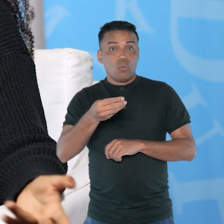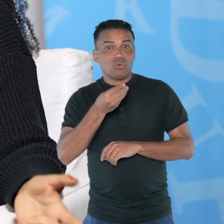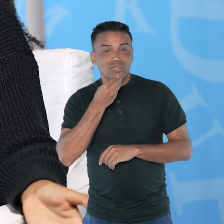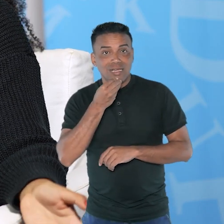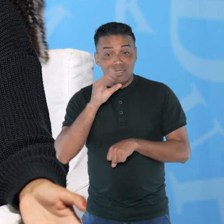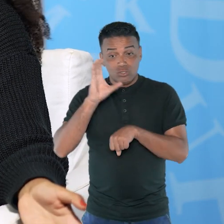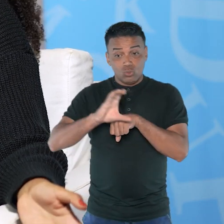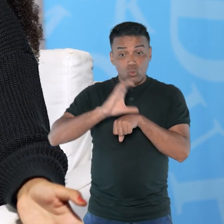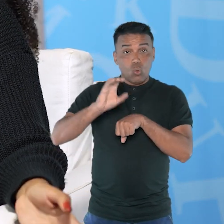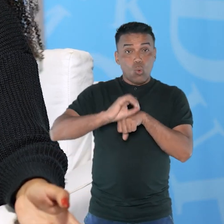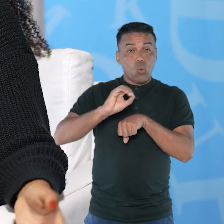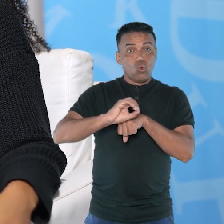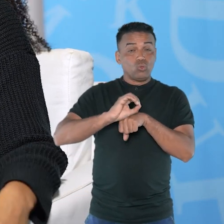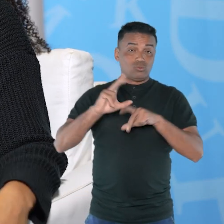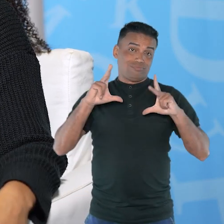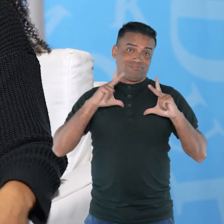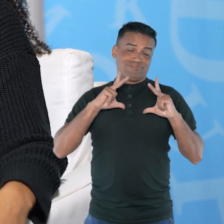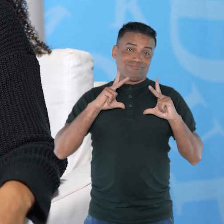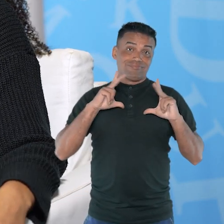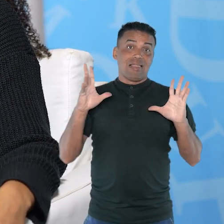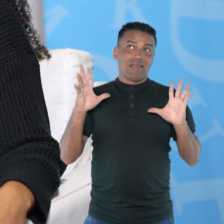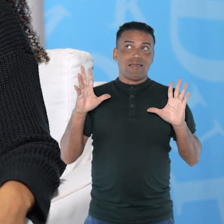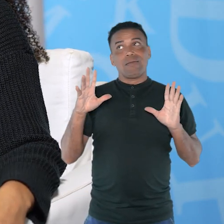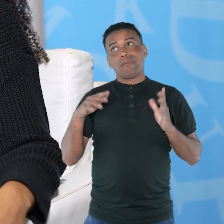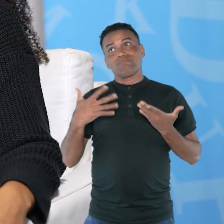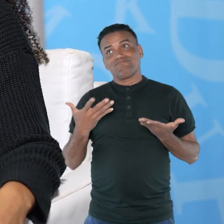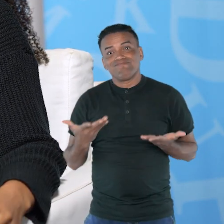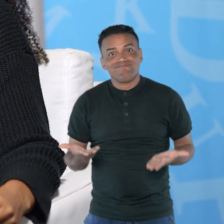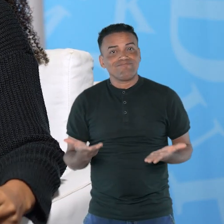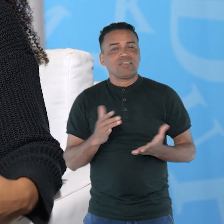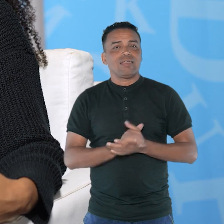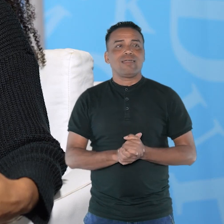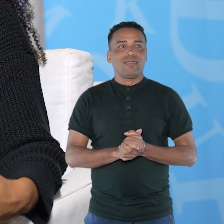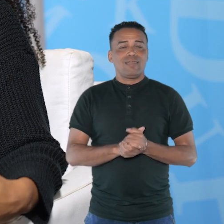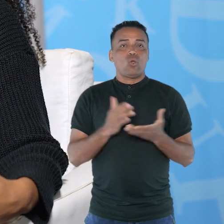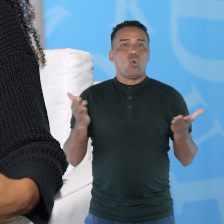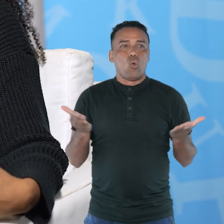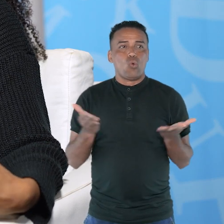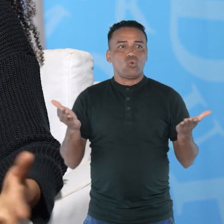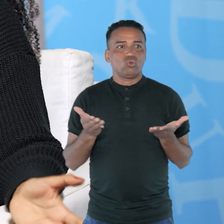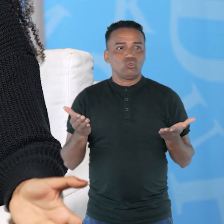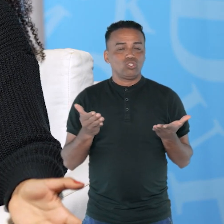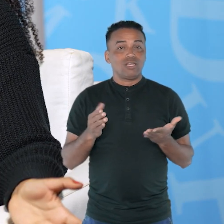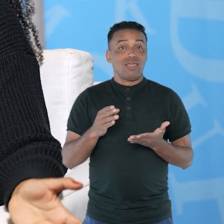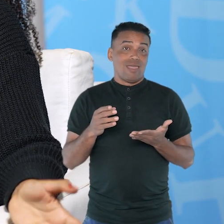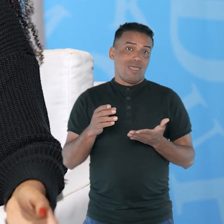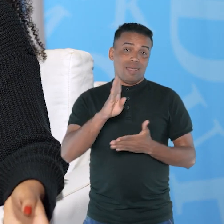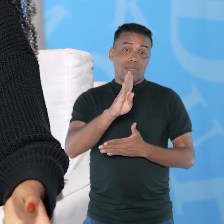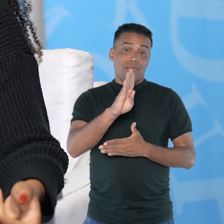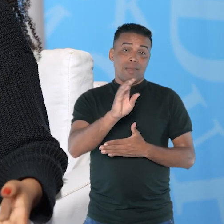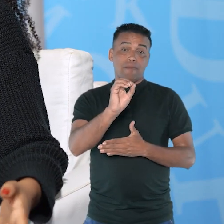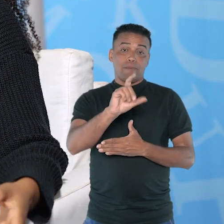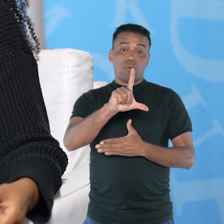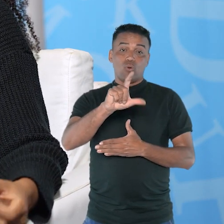um curso que foi um curso privado, né? Então, assim, hoje em dia, essa bolsa de criação,